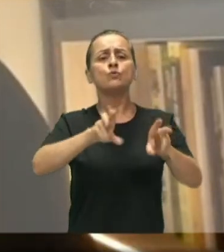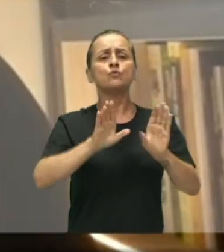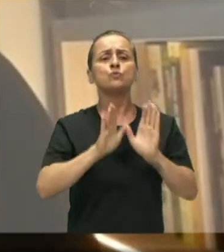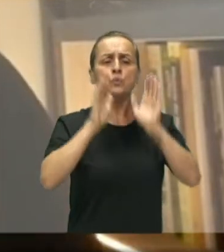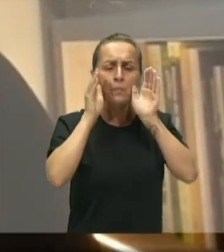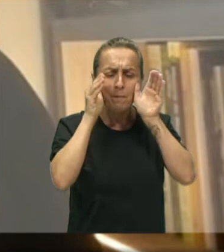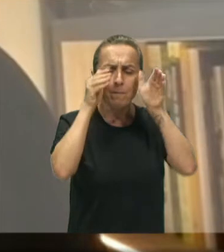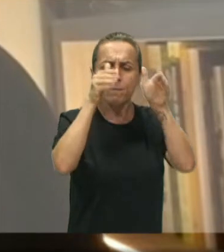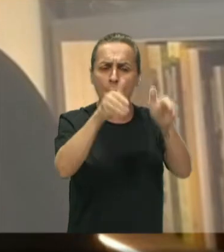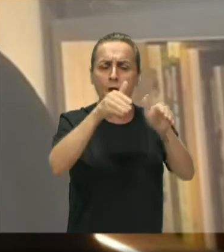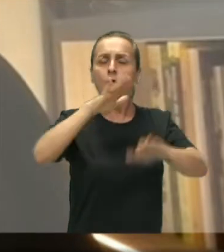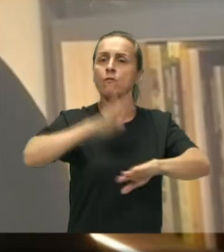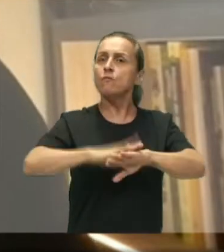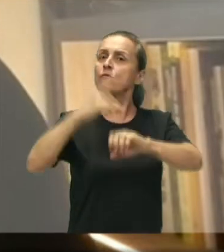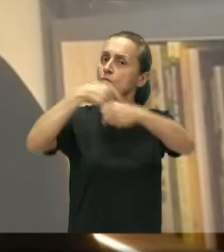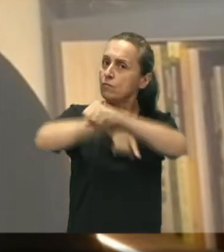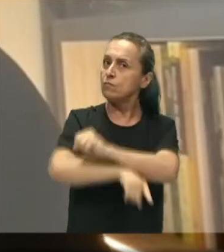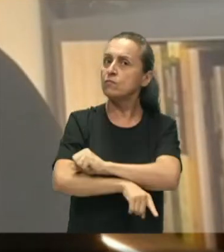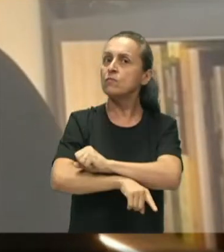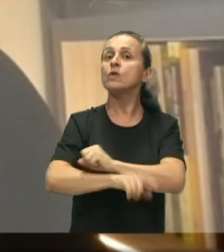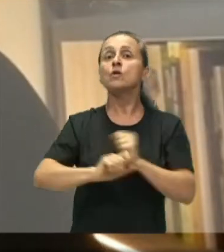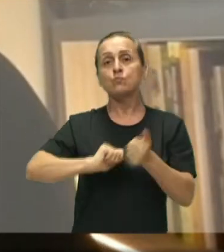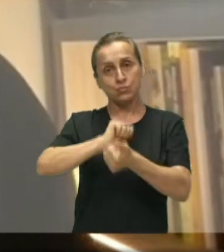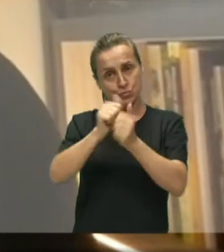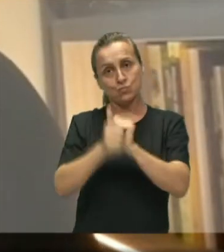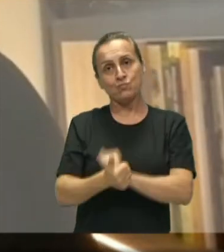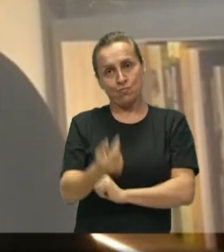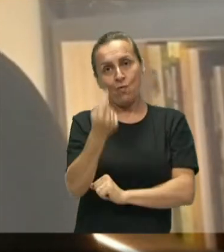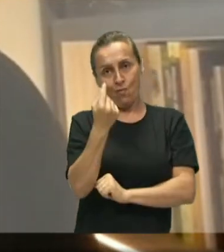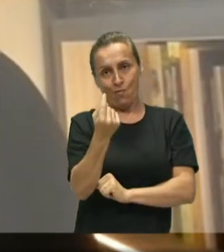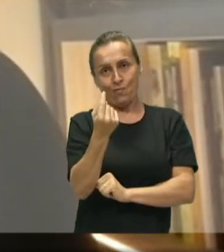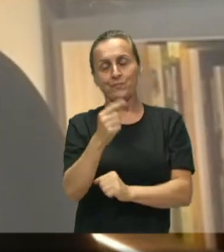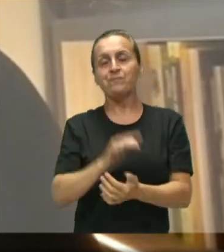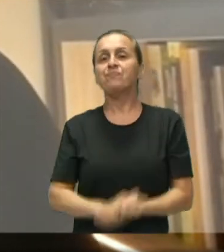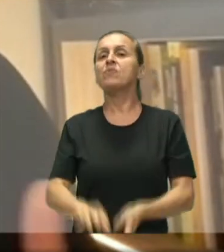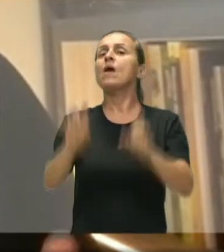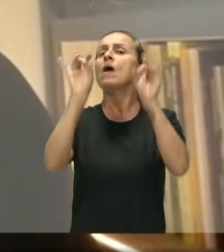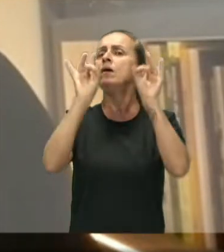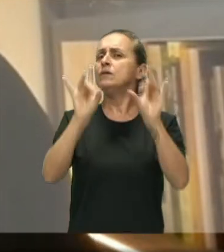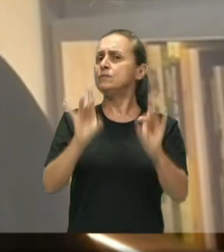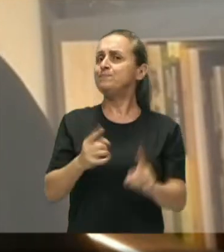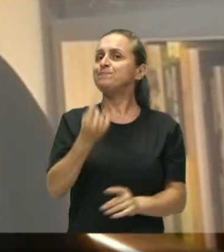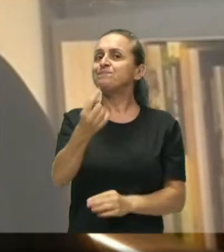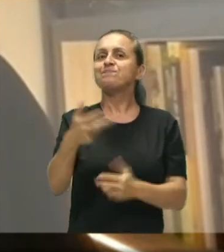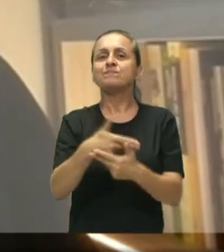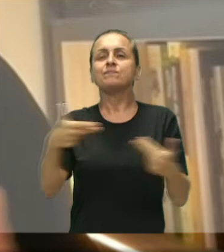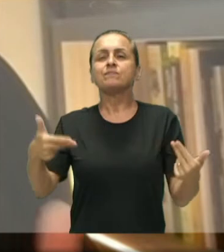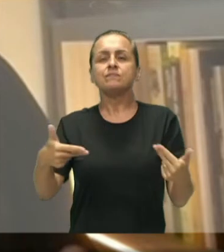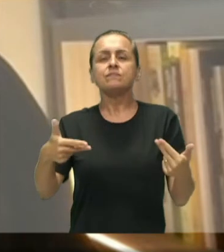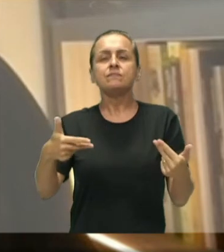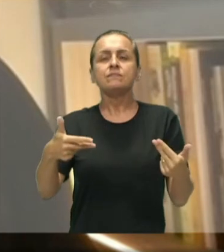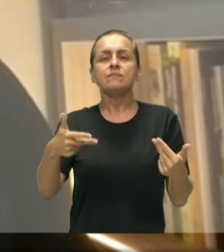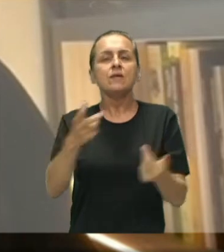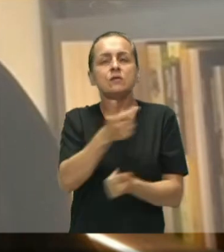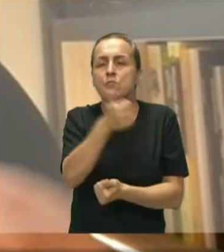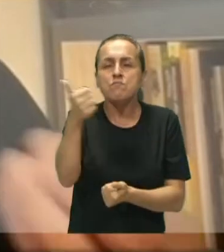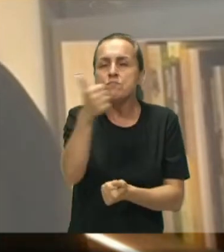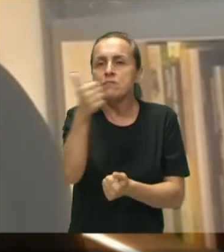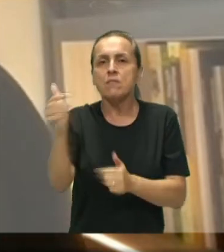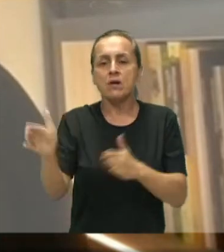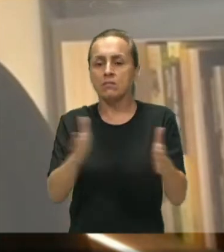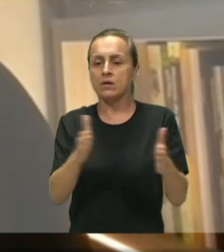profunda e o esporte é uma delas é em especial algo que me acompanha desde o primeiro mandato